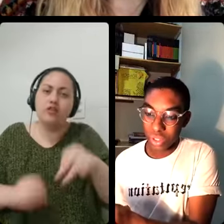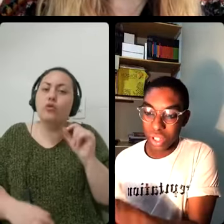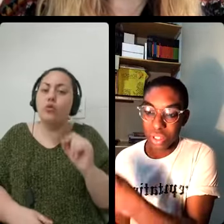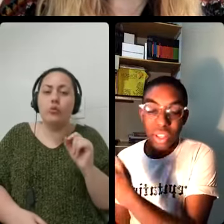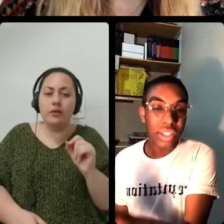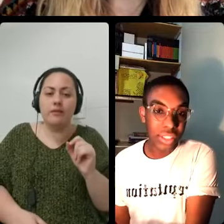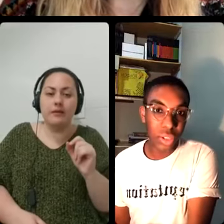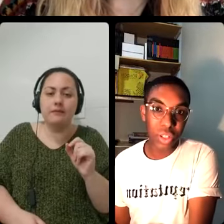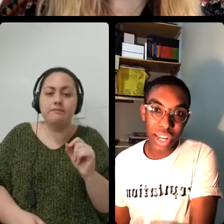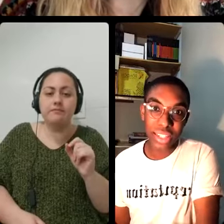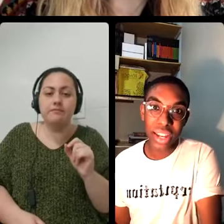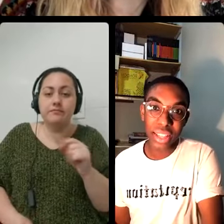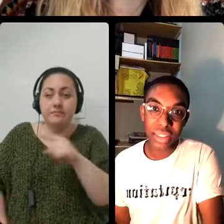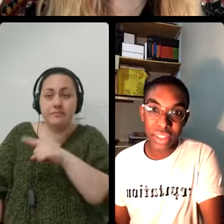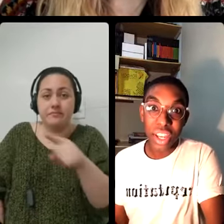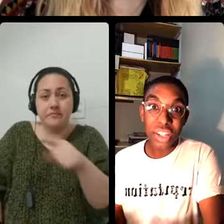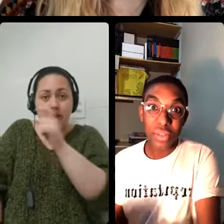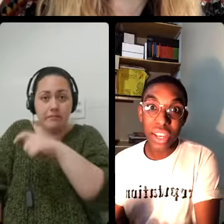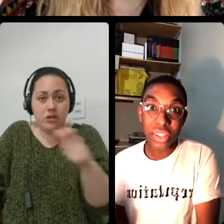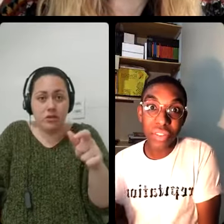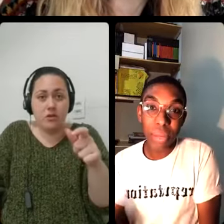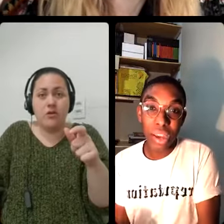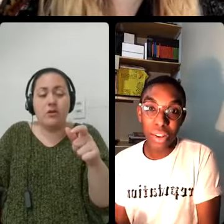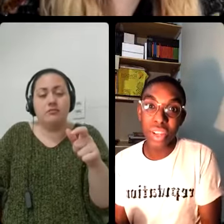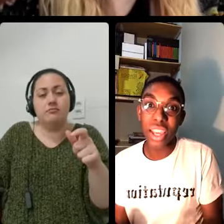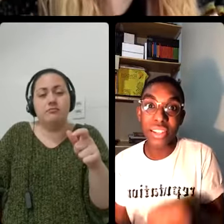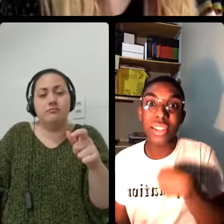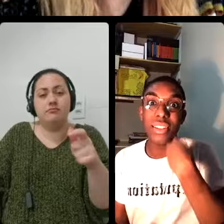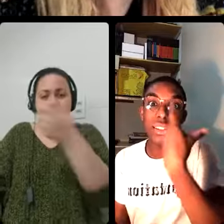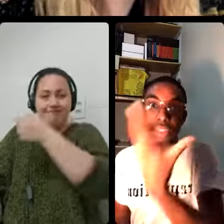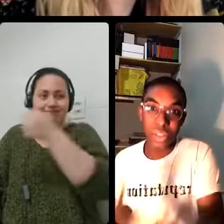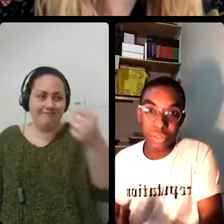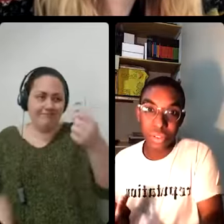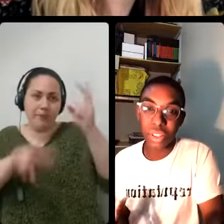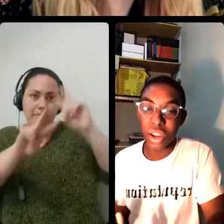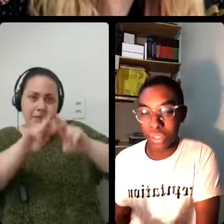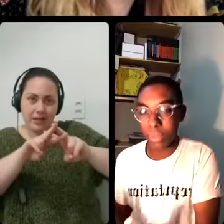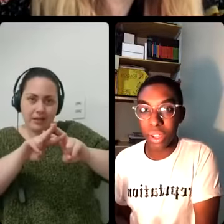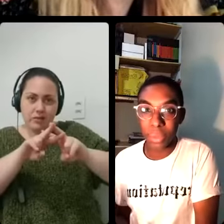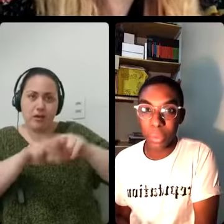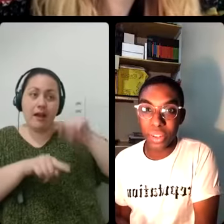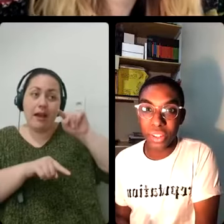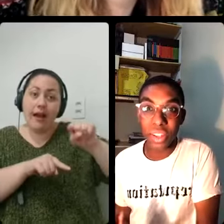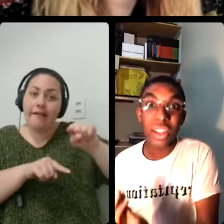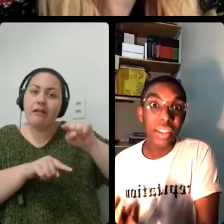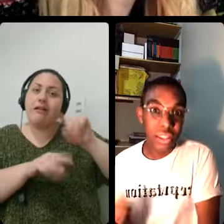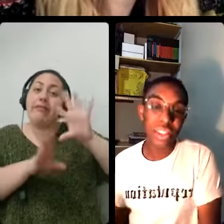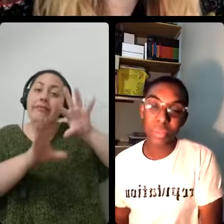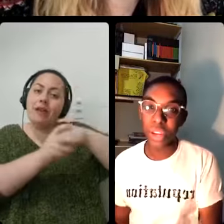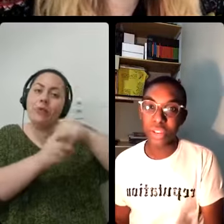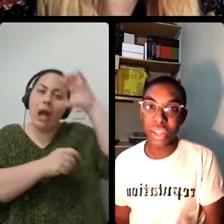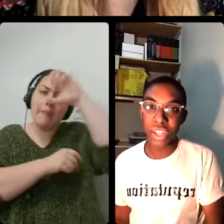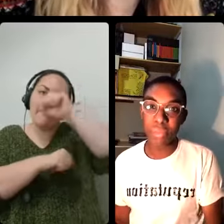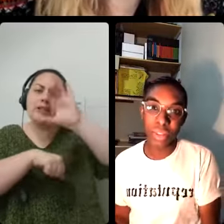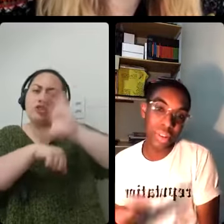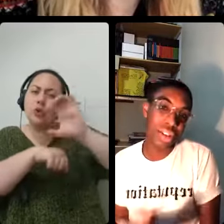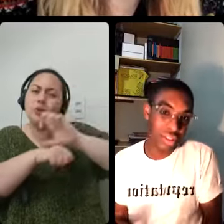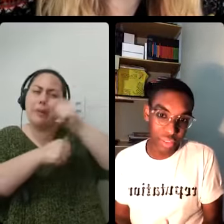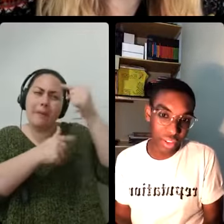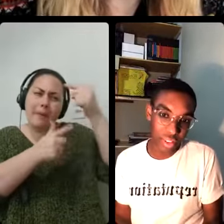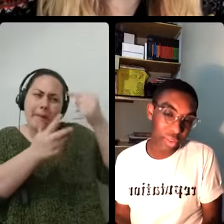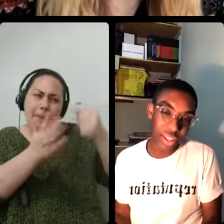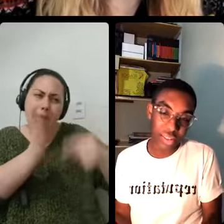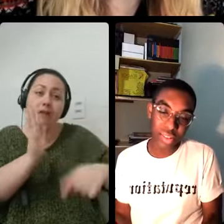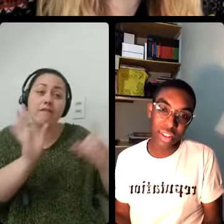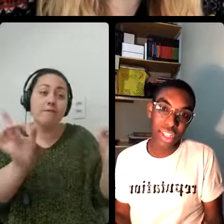Essas pessoas que estão encarceradas tivessem um trabalho de reinserção social também depois, isso também ajudaria. Mas o que a